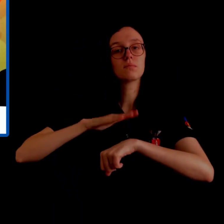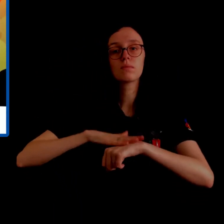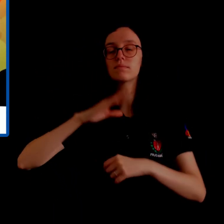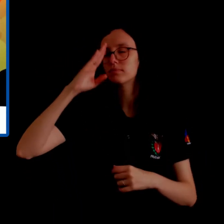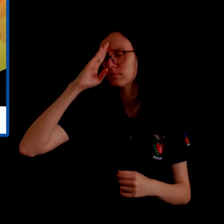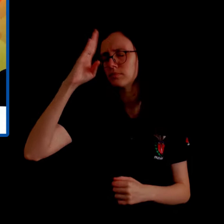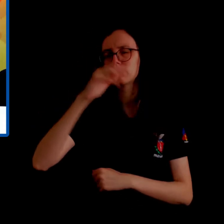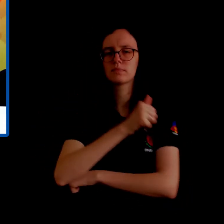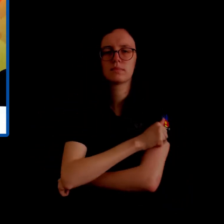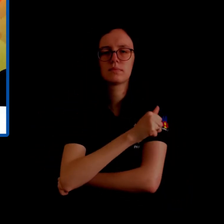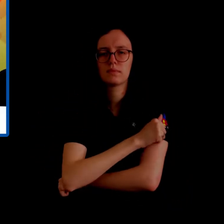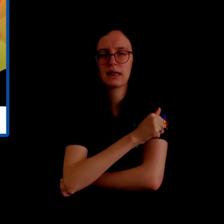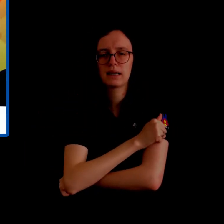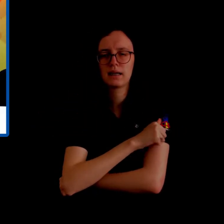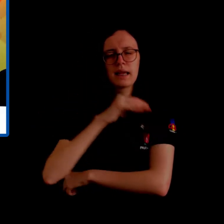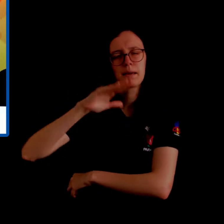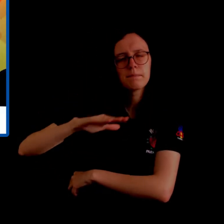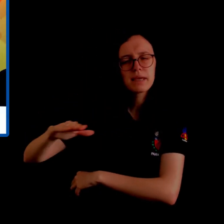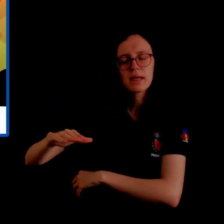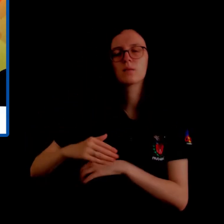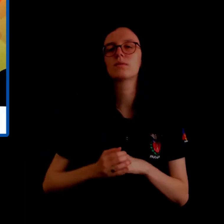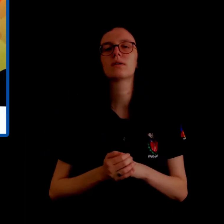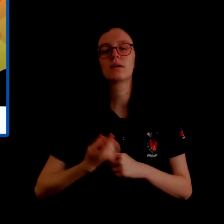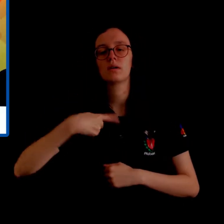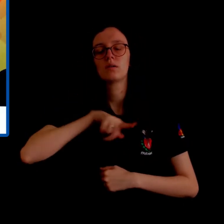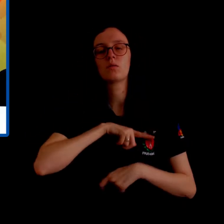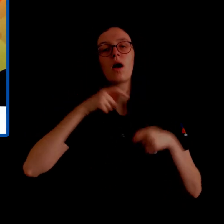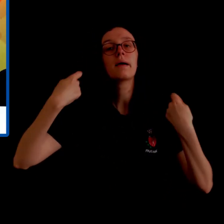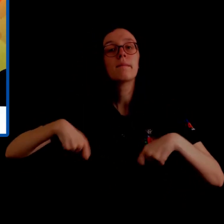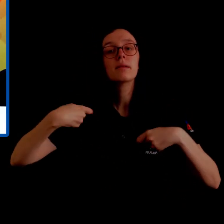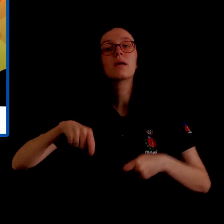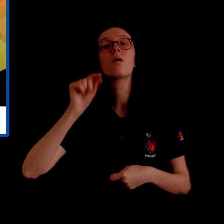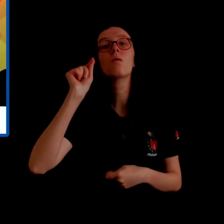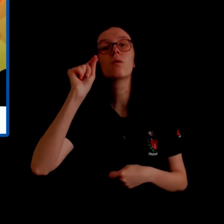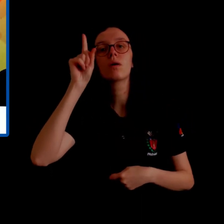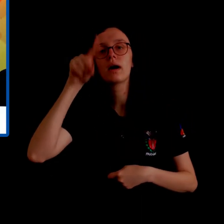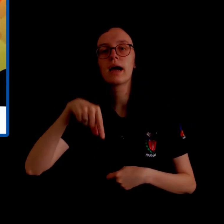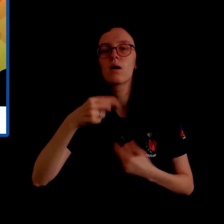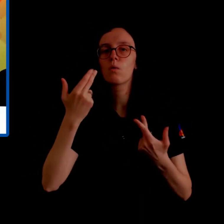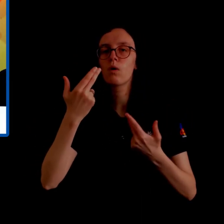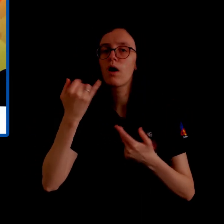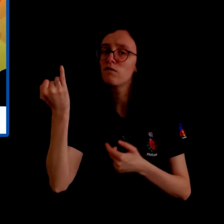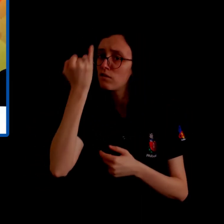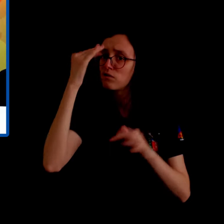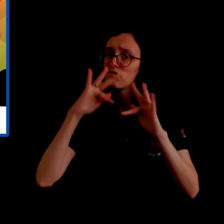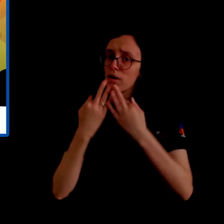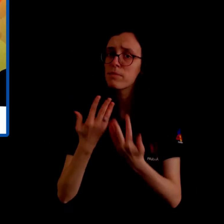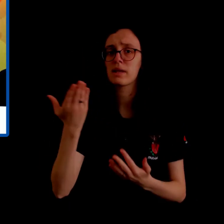com os alunos menores, nós precisamos atacar a família.